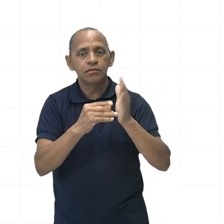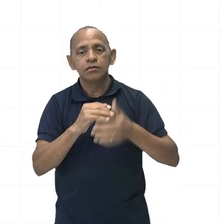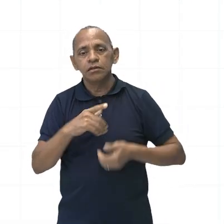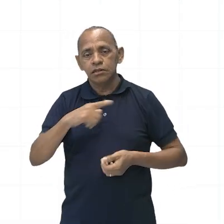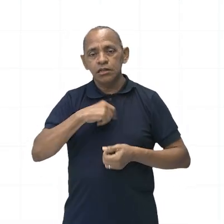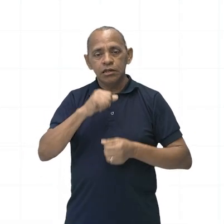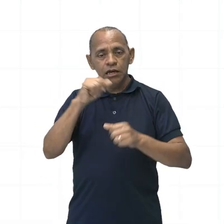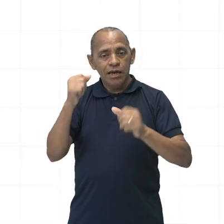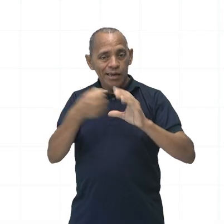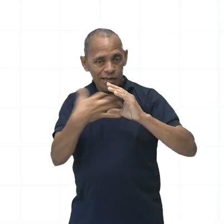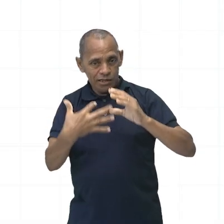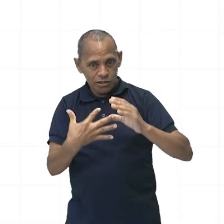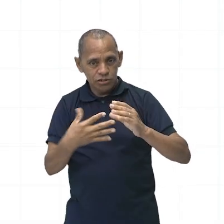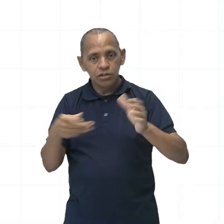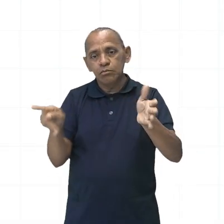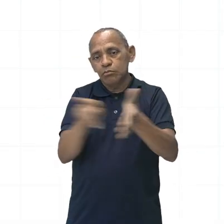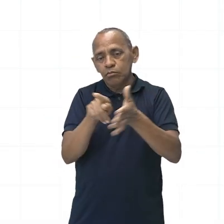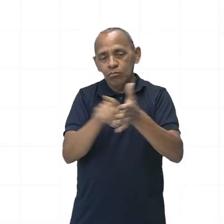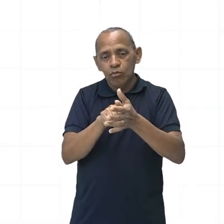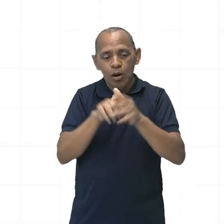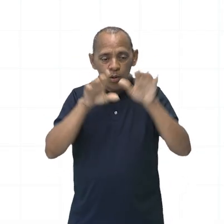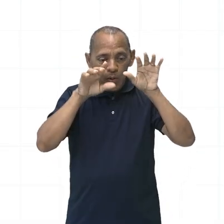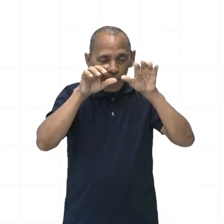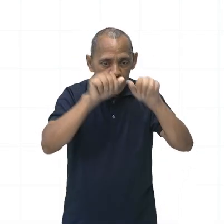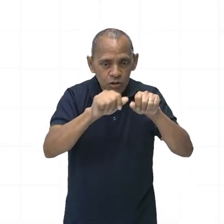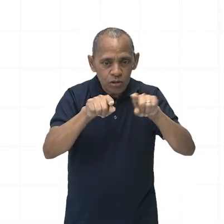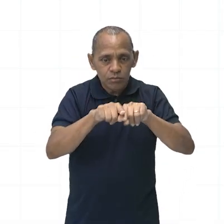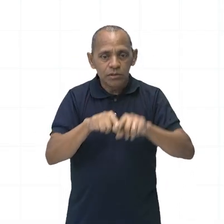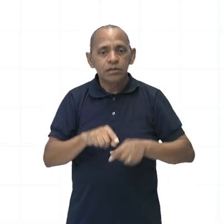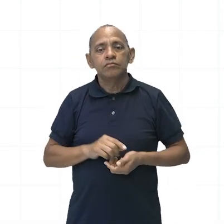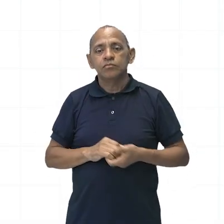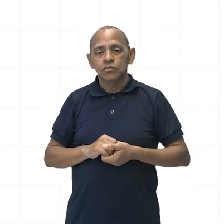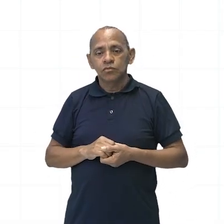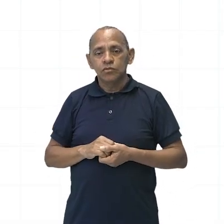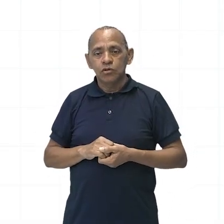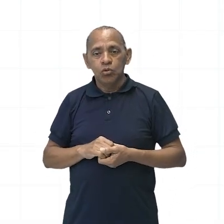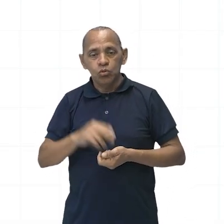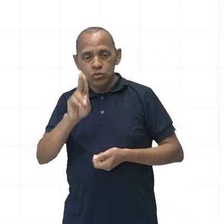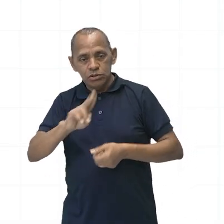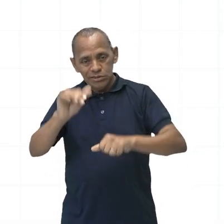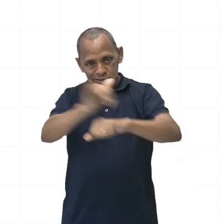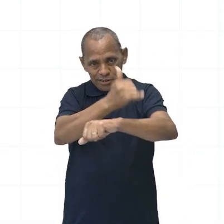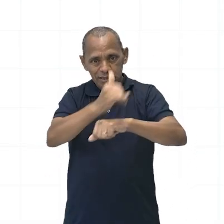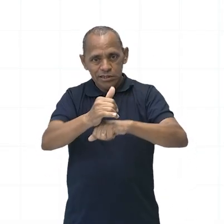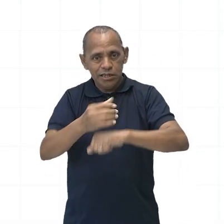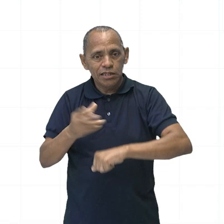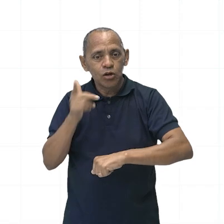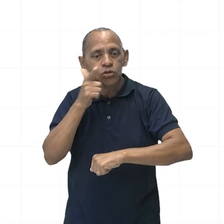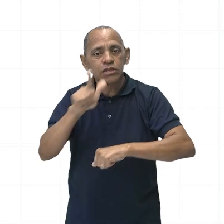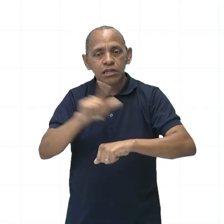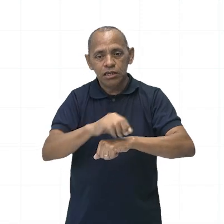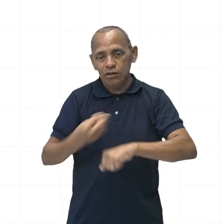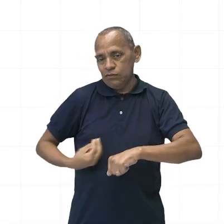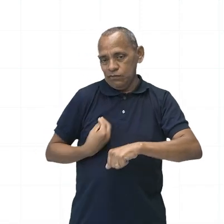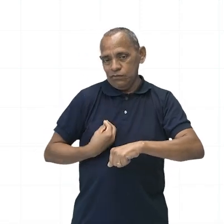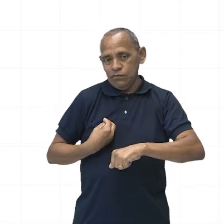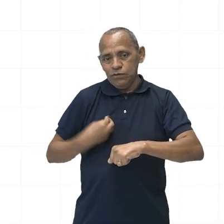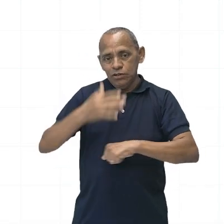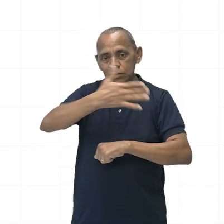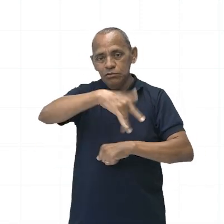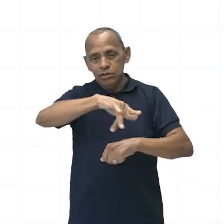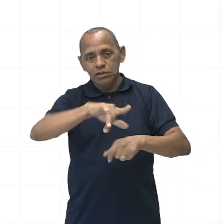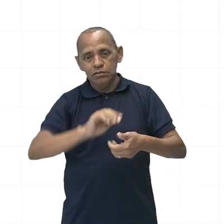positiva para os predadores e, desta forma, ela consegue sobreviver neste ambiente. Vejam só. Então,